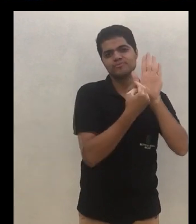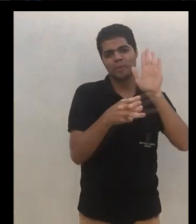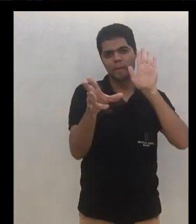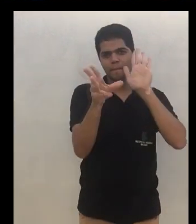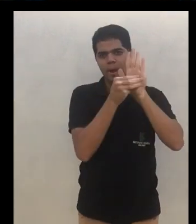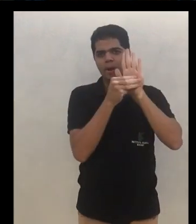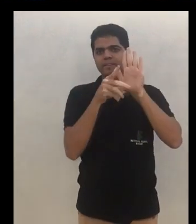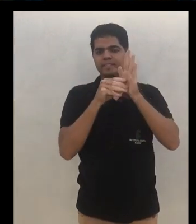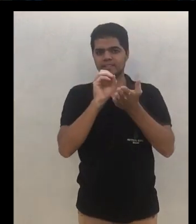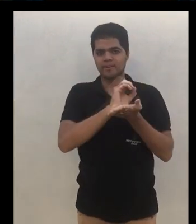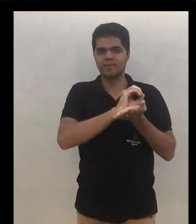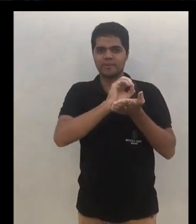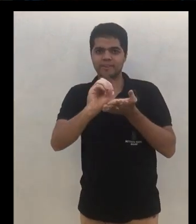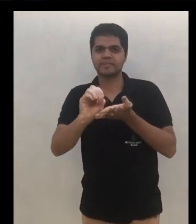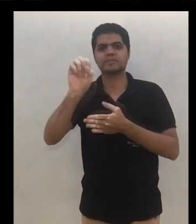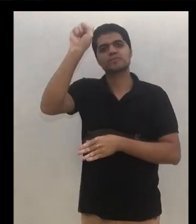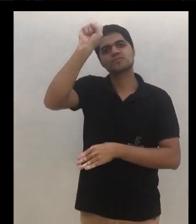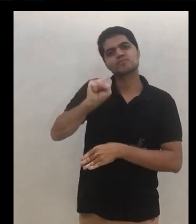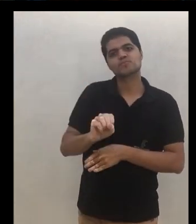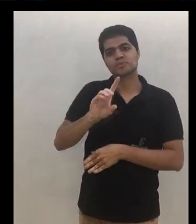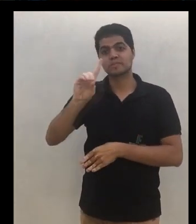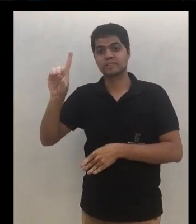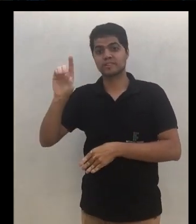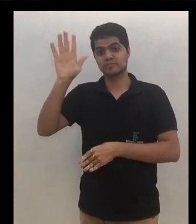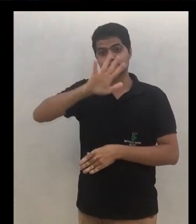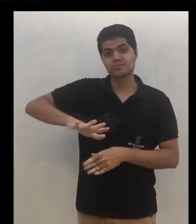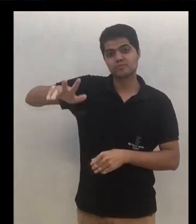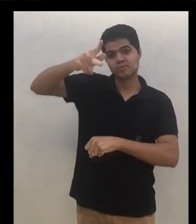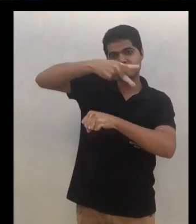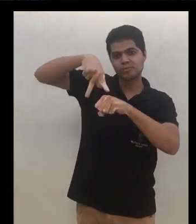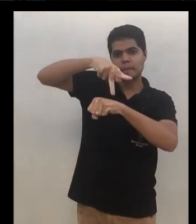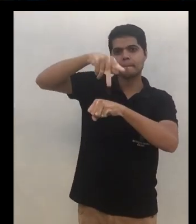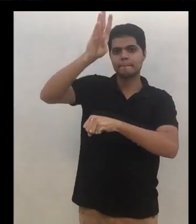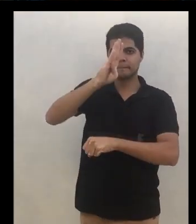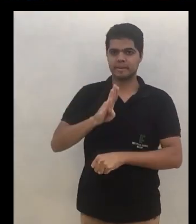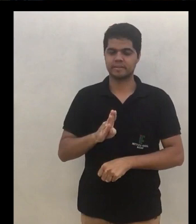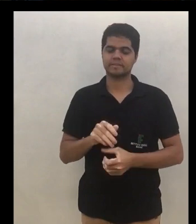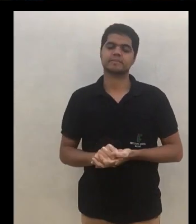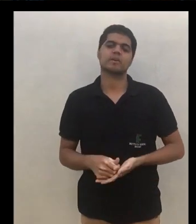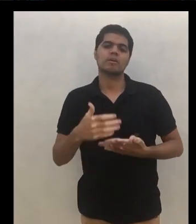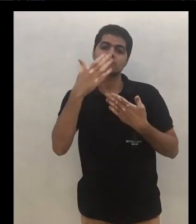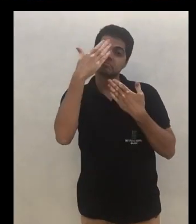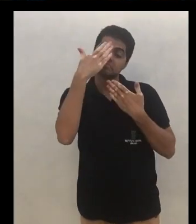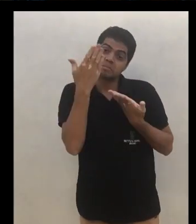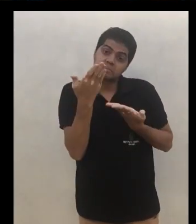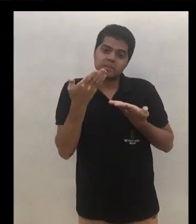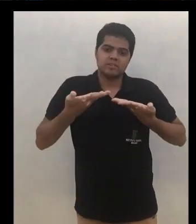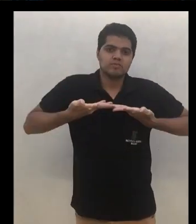Principalmente no sudeste do país. Eu espero que eu tenha contribuído, né, com